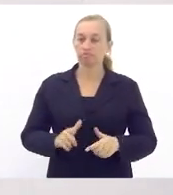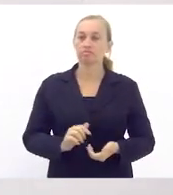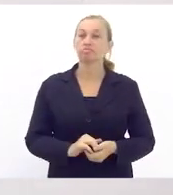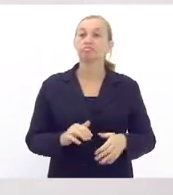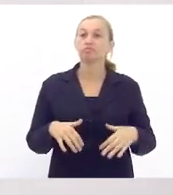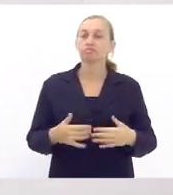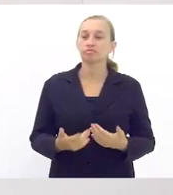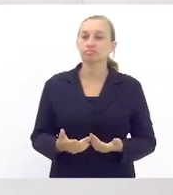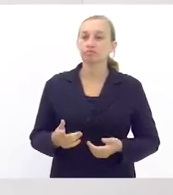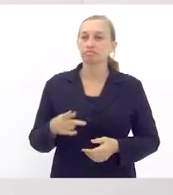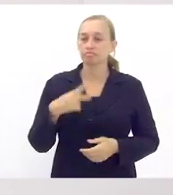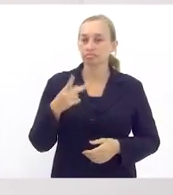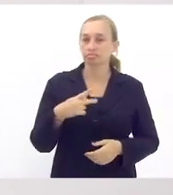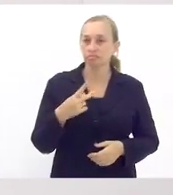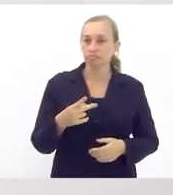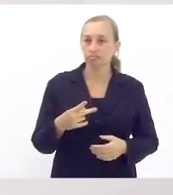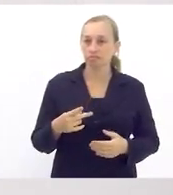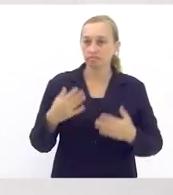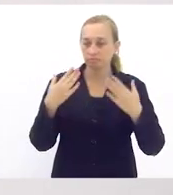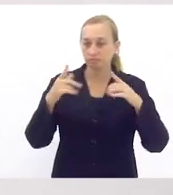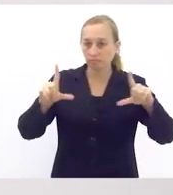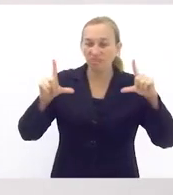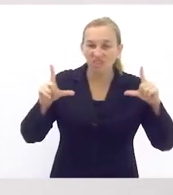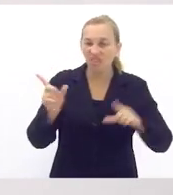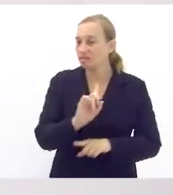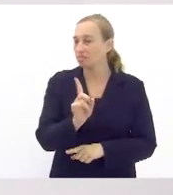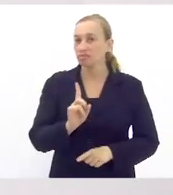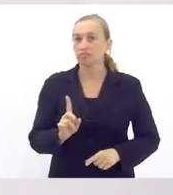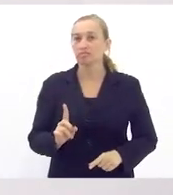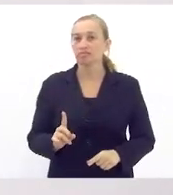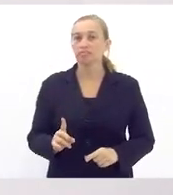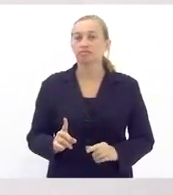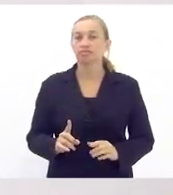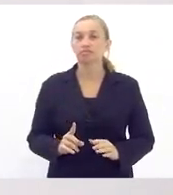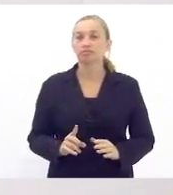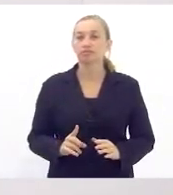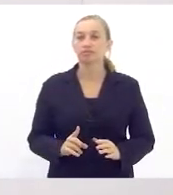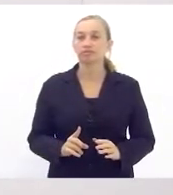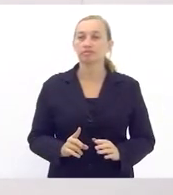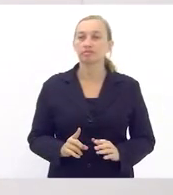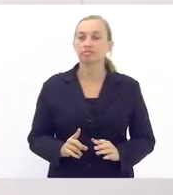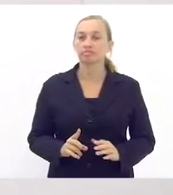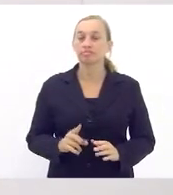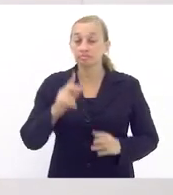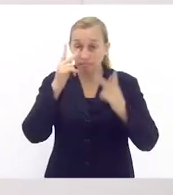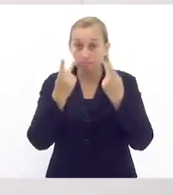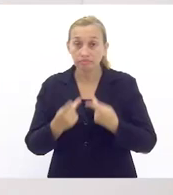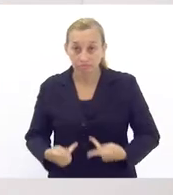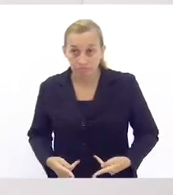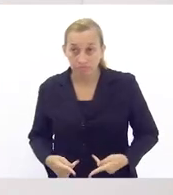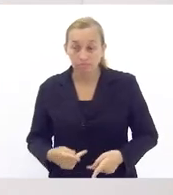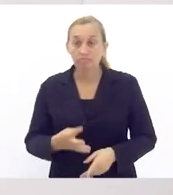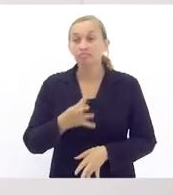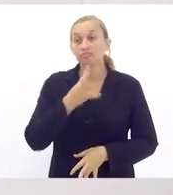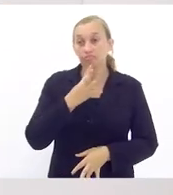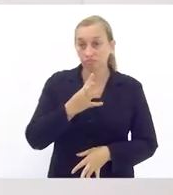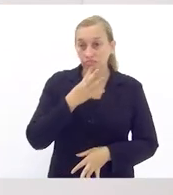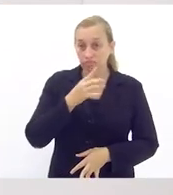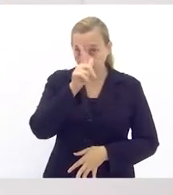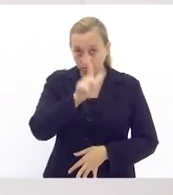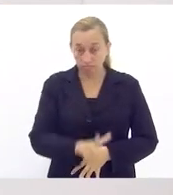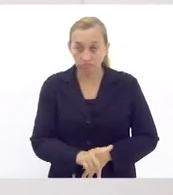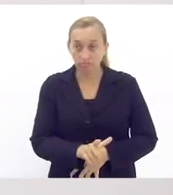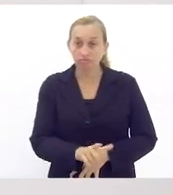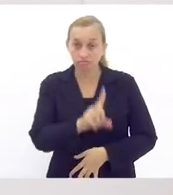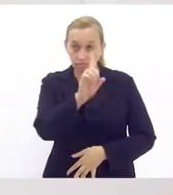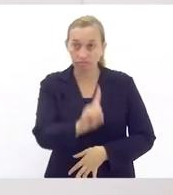e quando eu tô falando de destaque não é Tá na mídia né aparecendo na televisão é um destaque de humanidade né de ter direito a